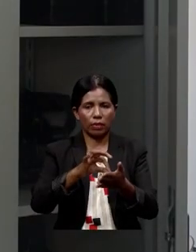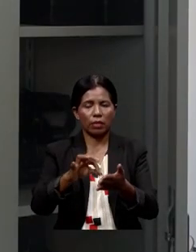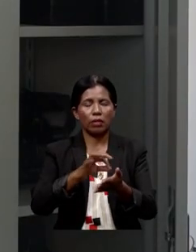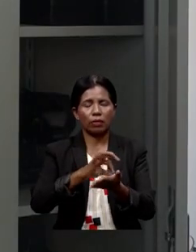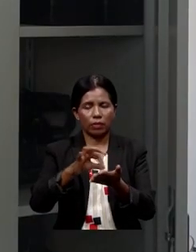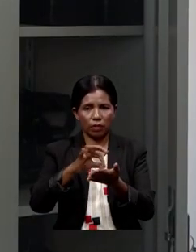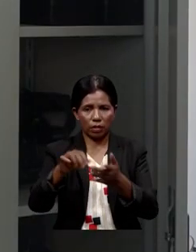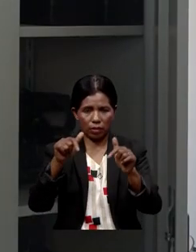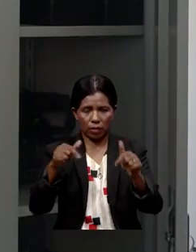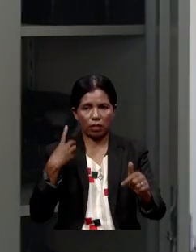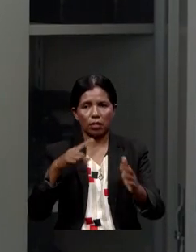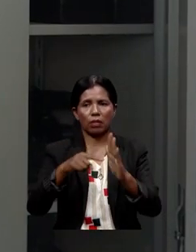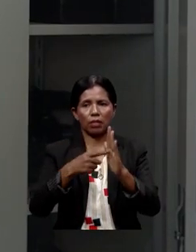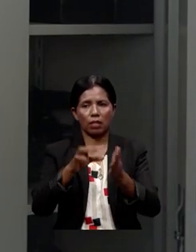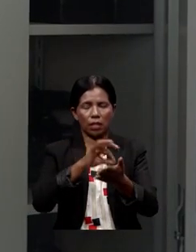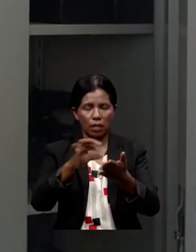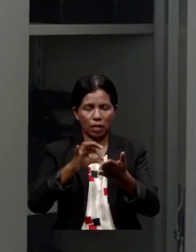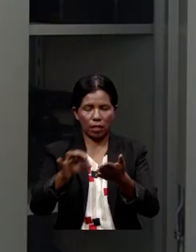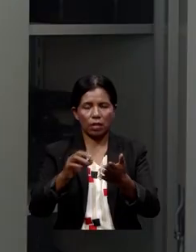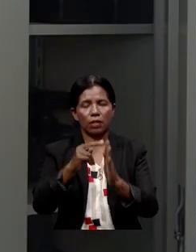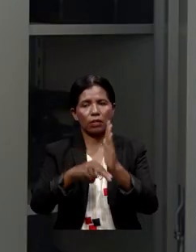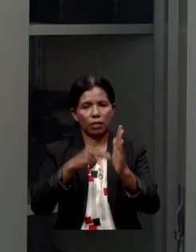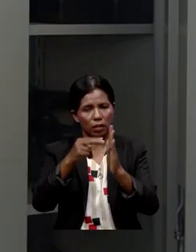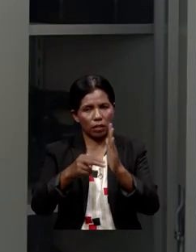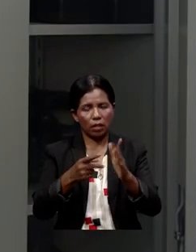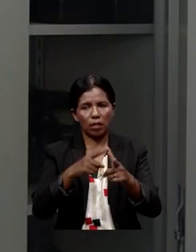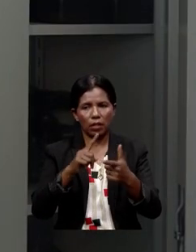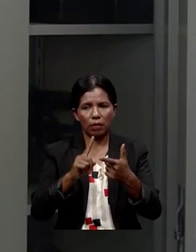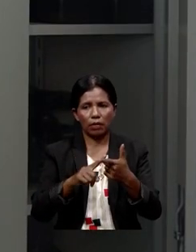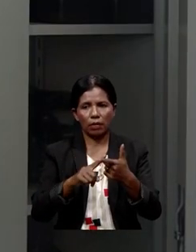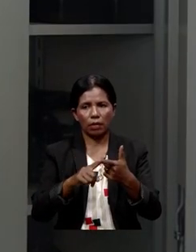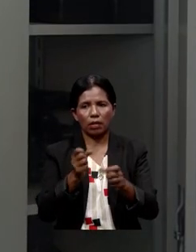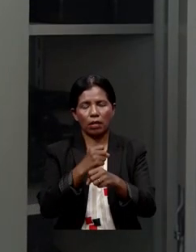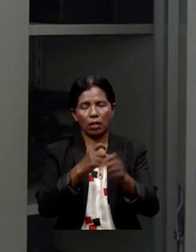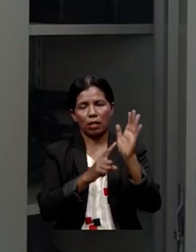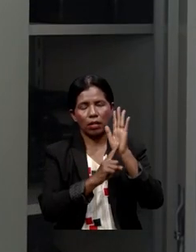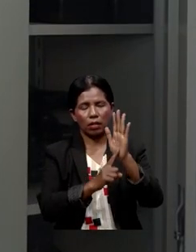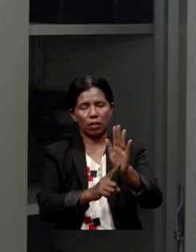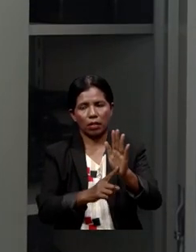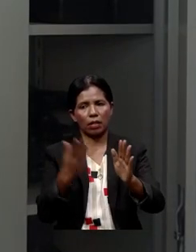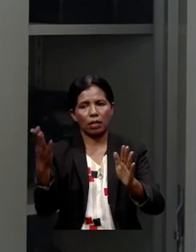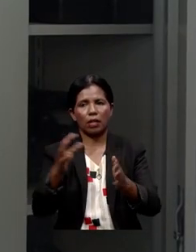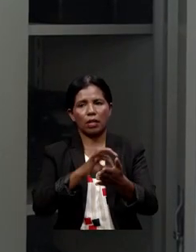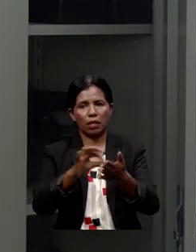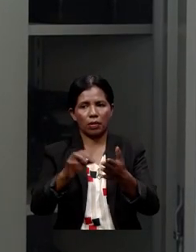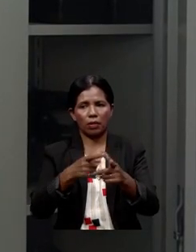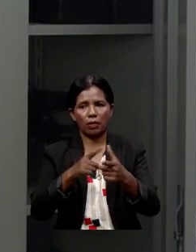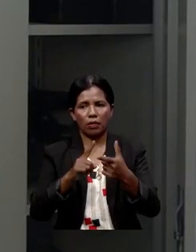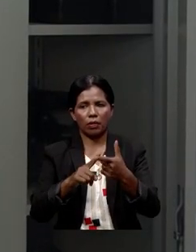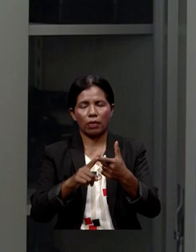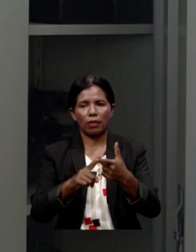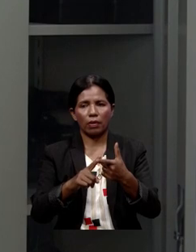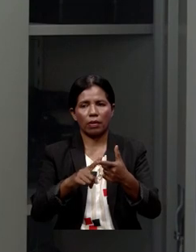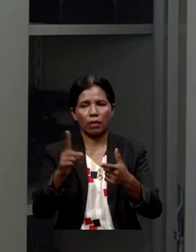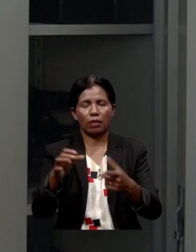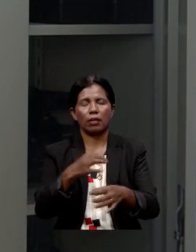E tá russi, hakerek berita, hakerek, halo cobertura e lapangan, hakerek berita,